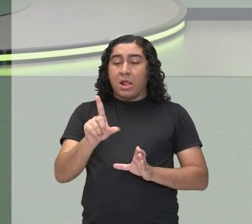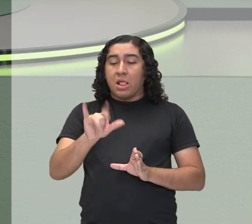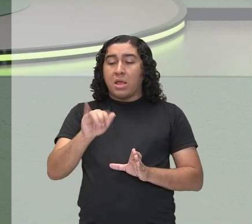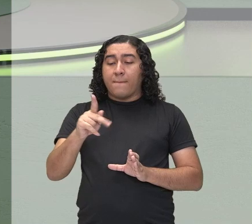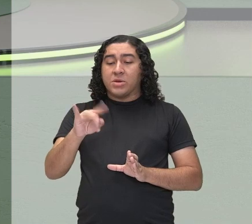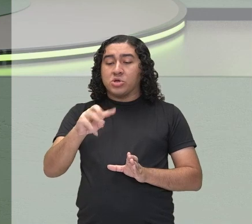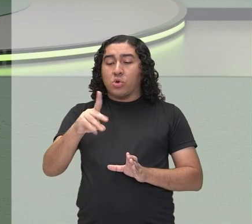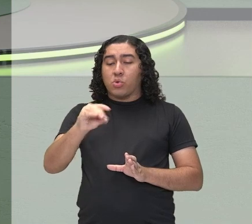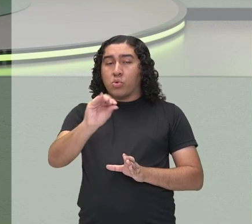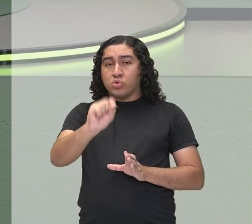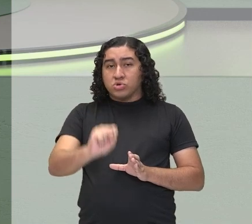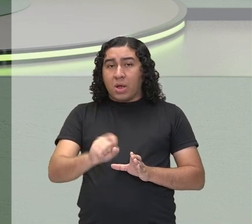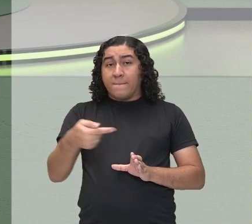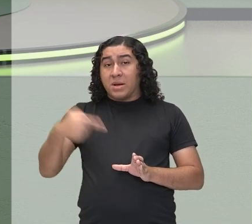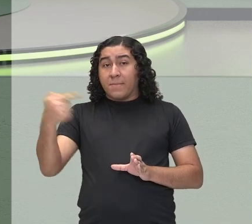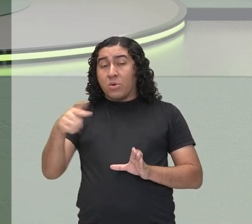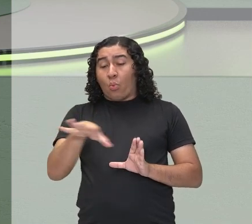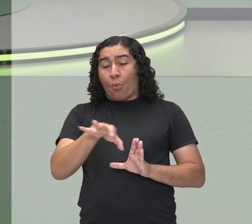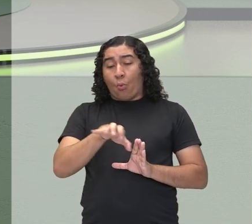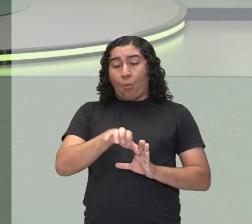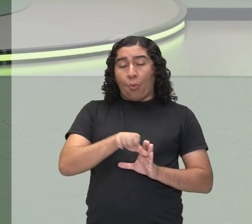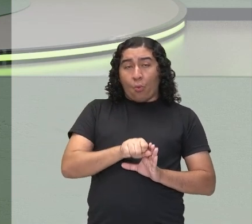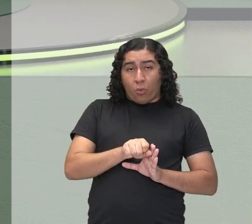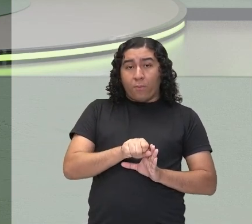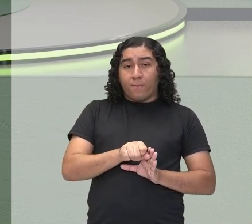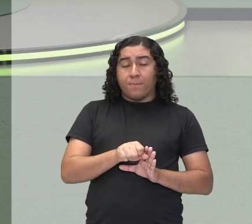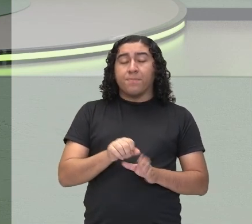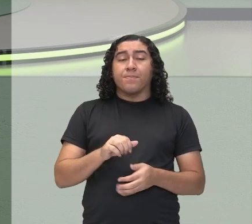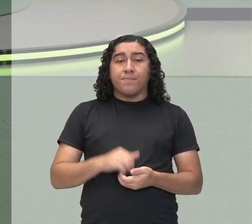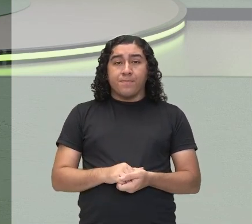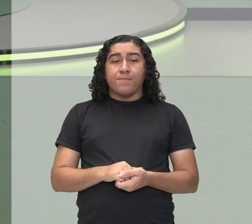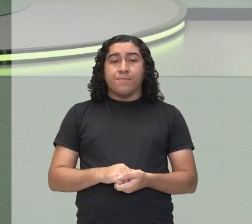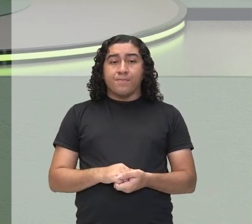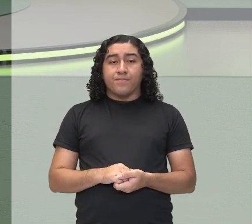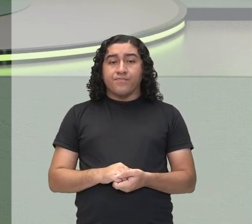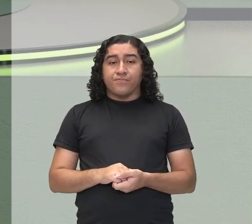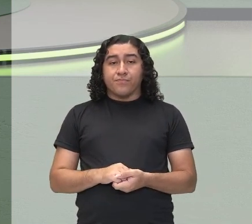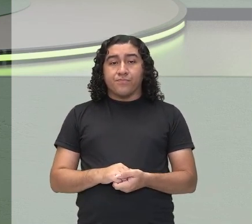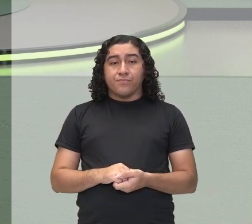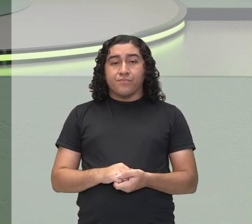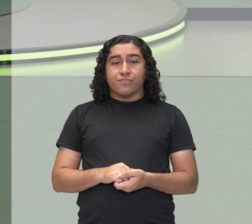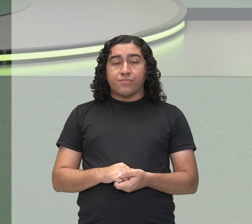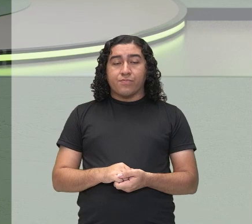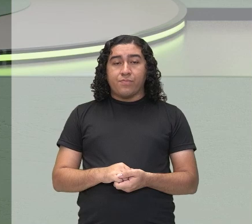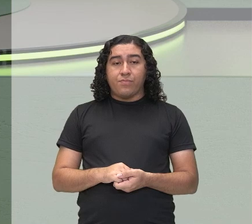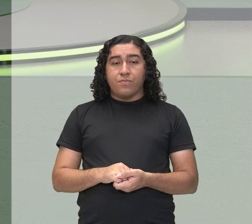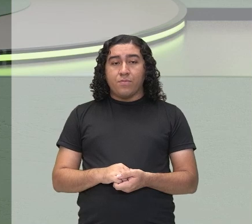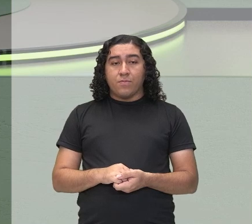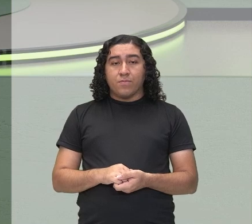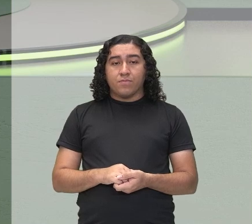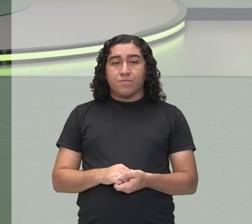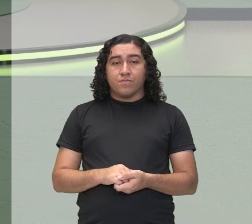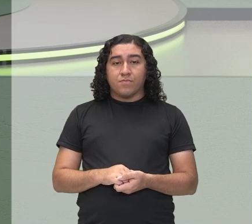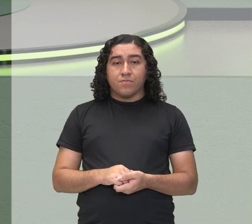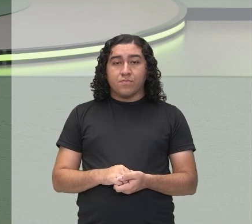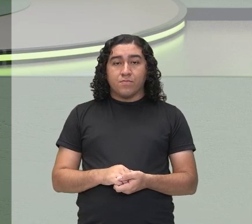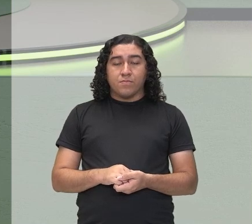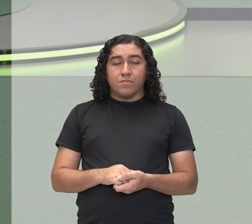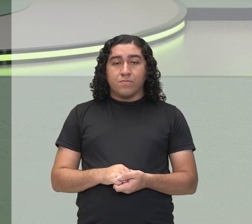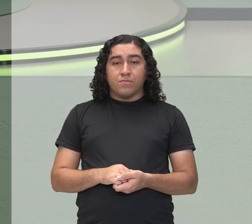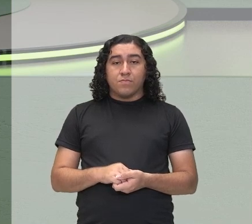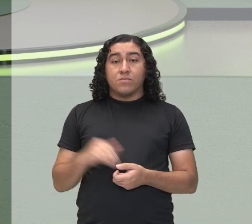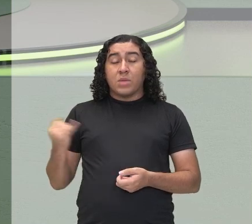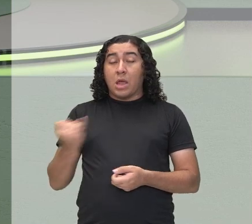são primeiramente absorvidos pelos vasos linfáticos, tá bom? Então, é bem importante a gente compreender também